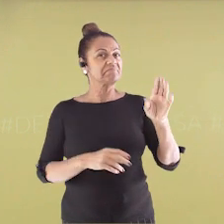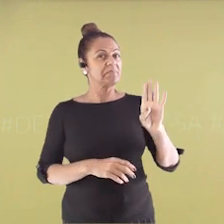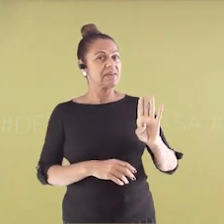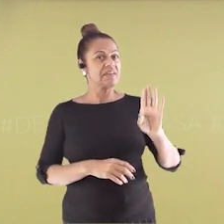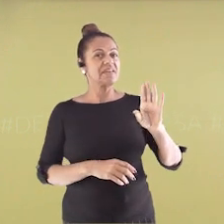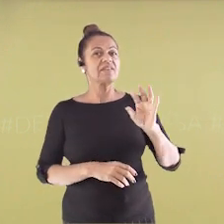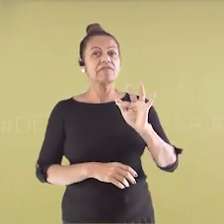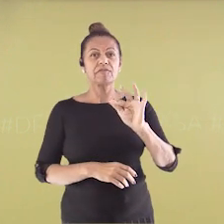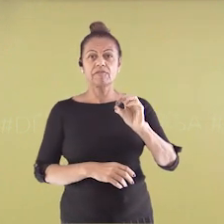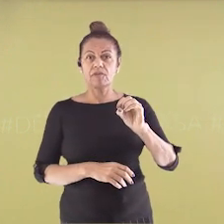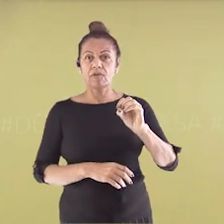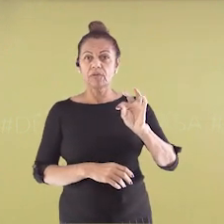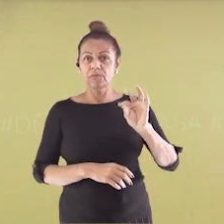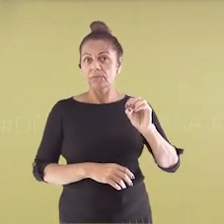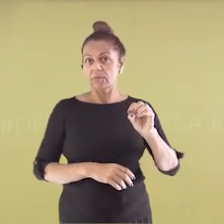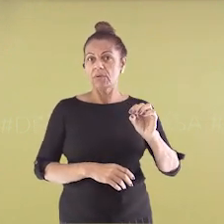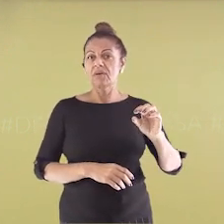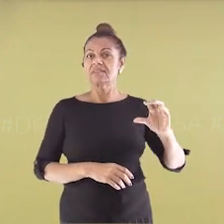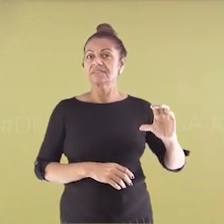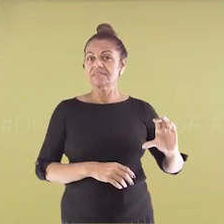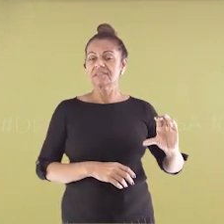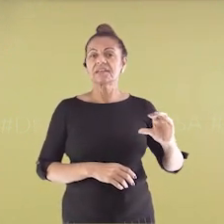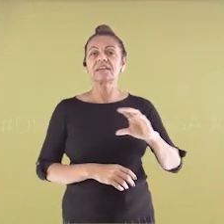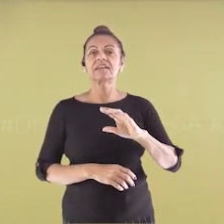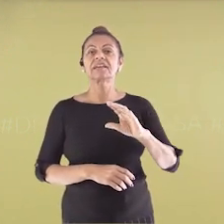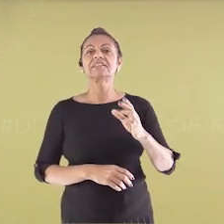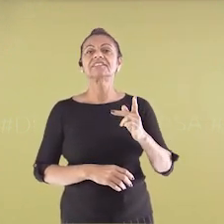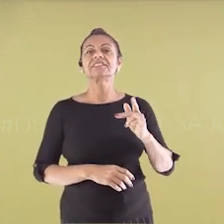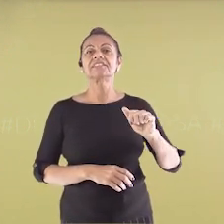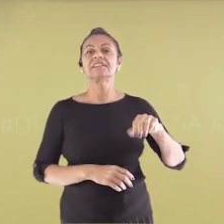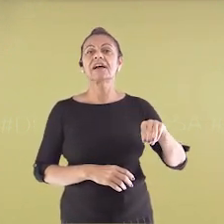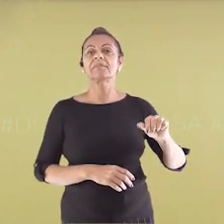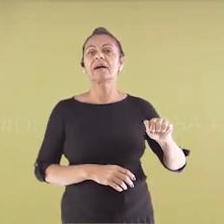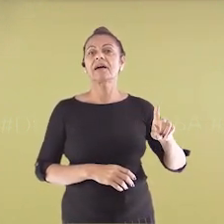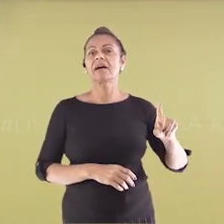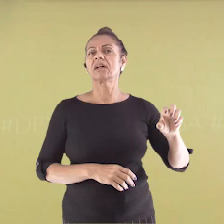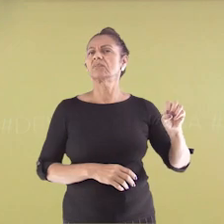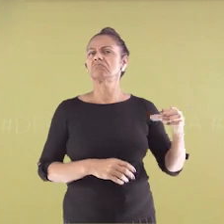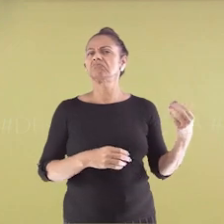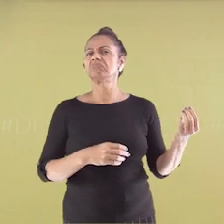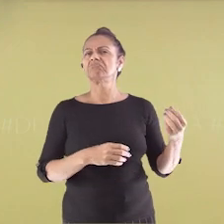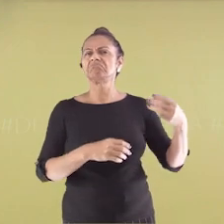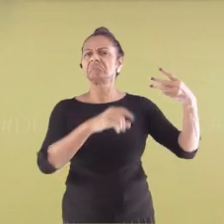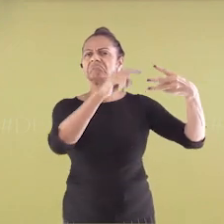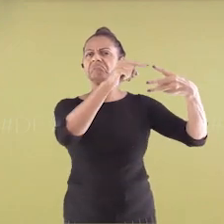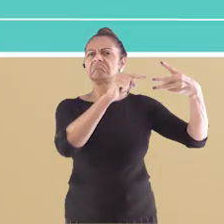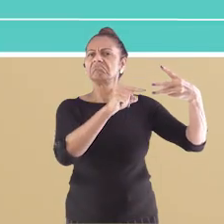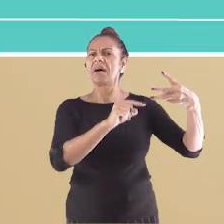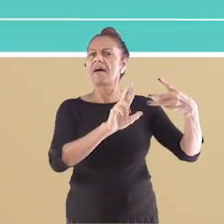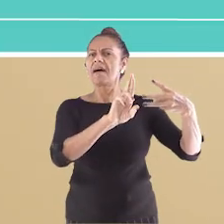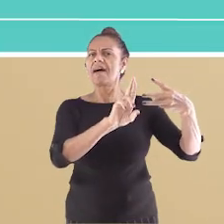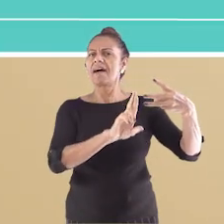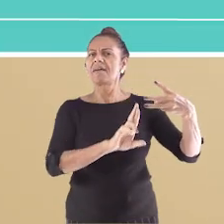Letra B, foto. Ou letra C, chamada. Um tempinho para vocês pensarem.